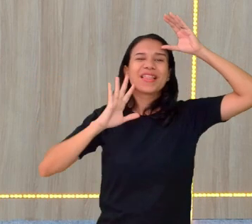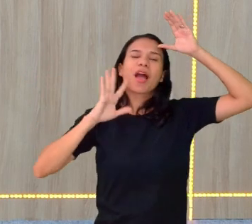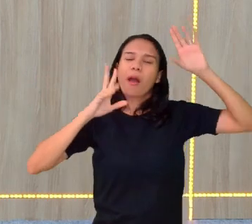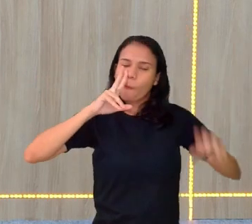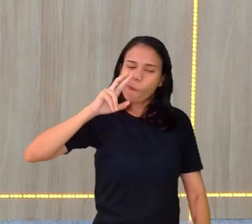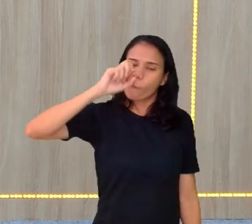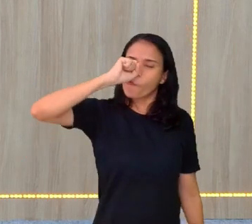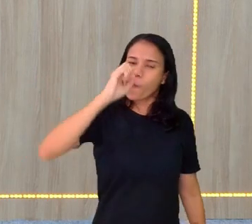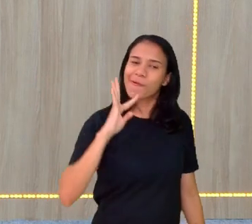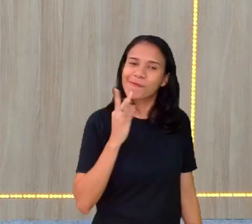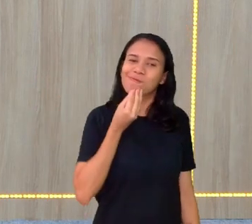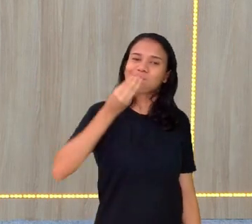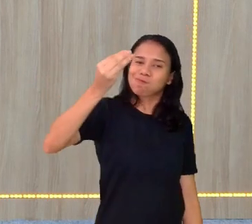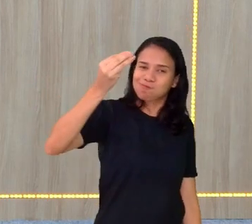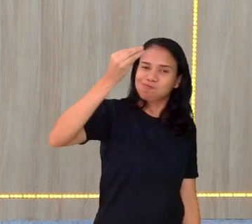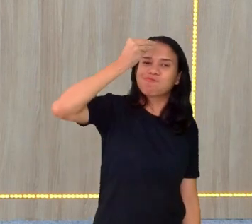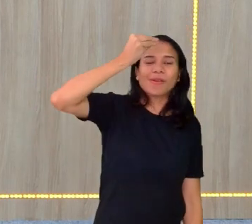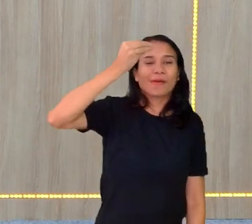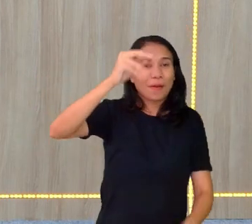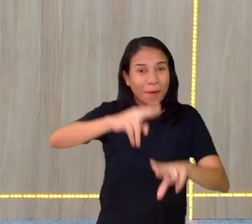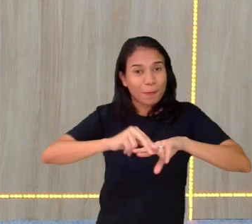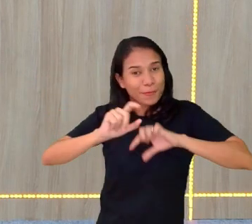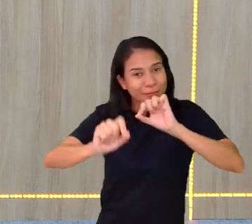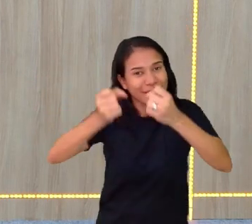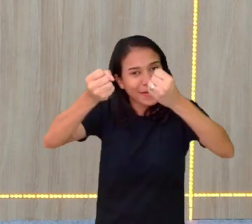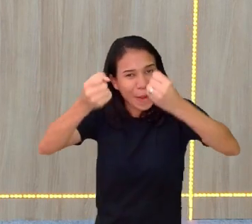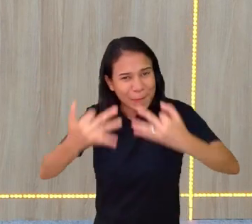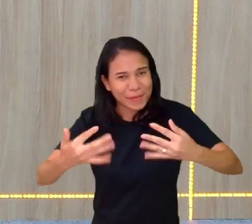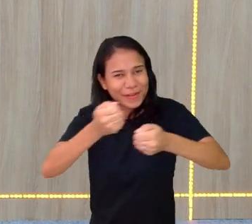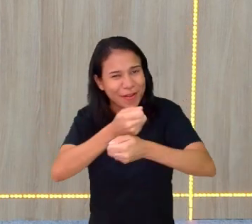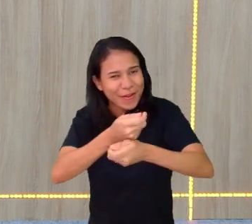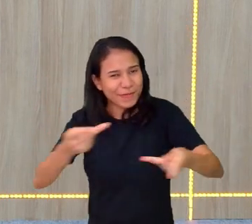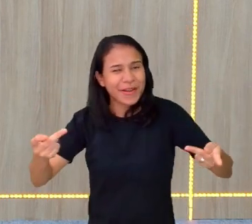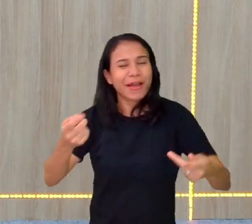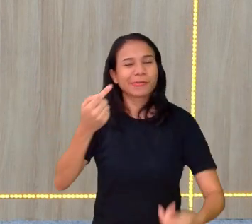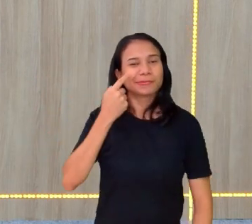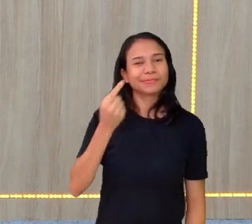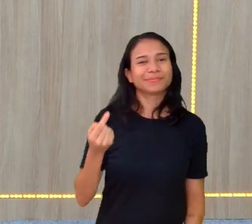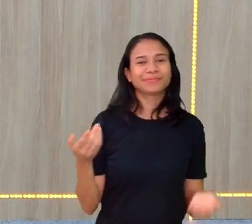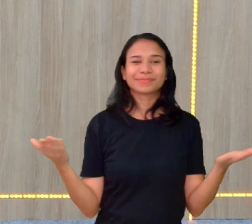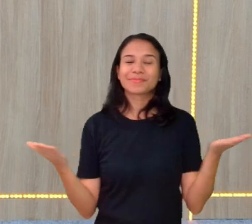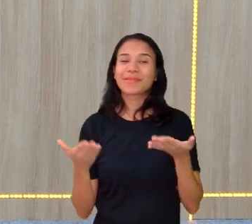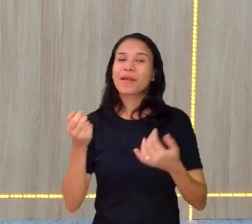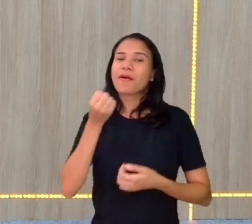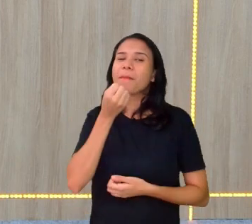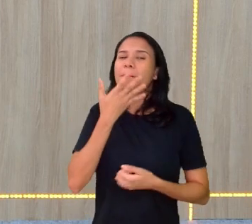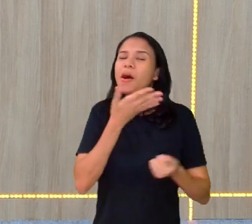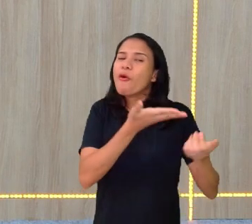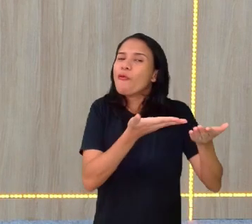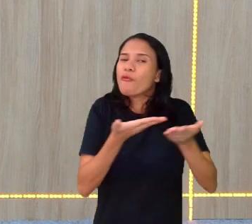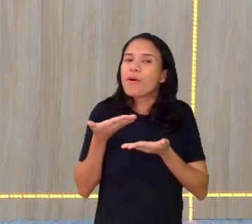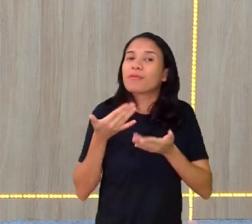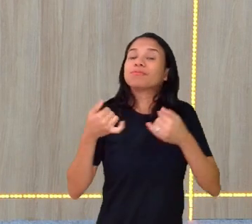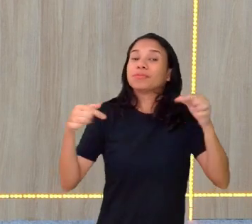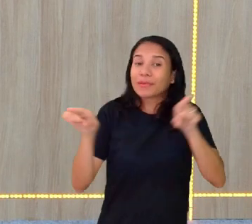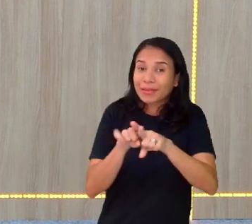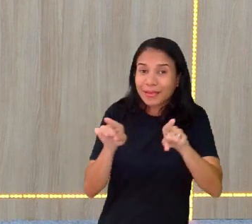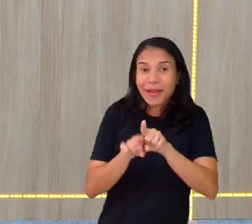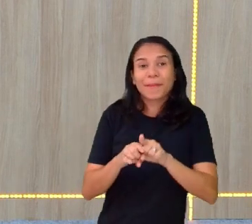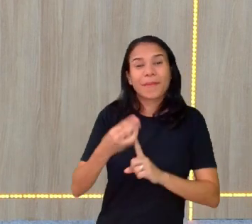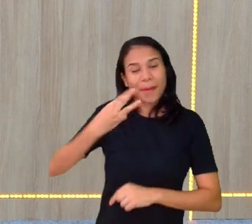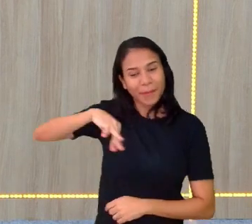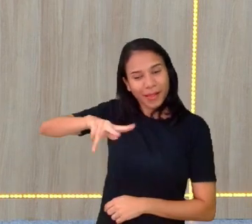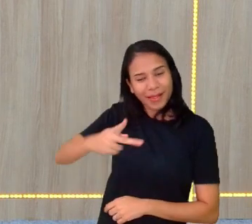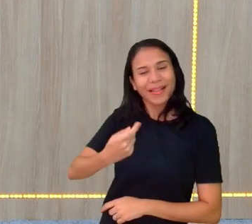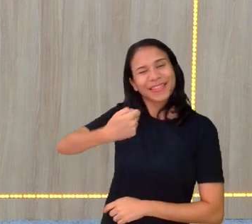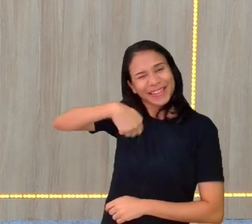forte, certo? Então, já que eu estou dizendo isso, né? Eu quero dar as boas-vindas também para a